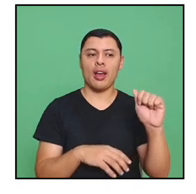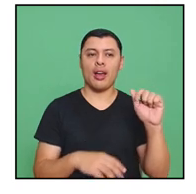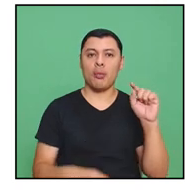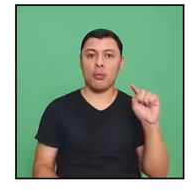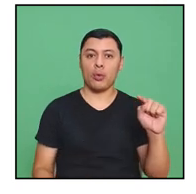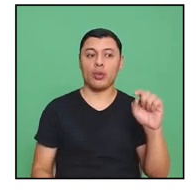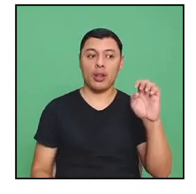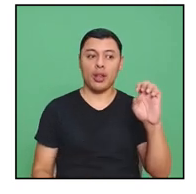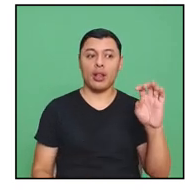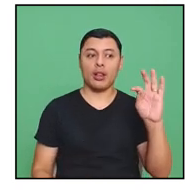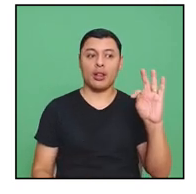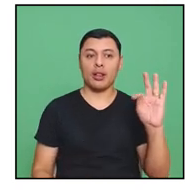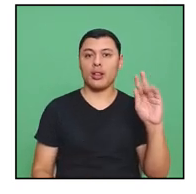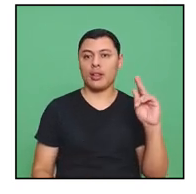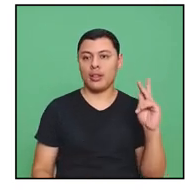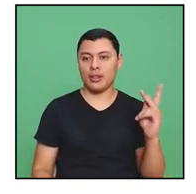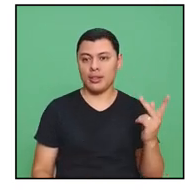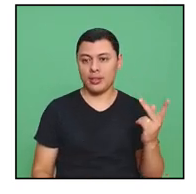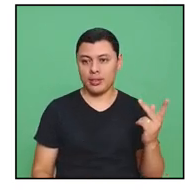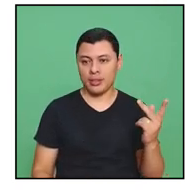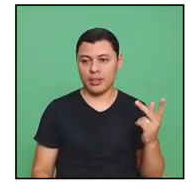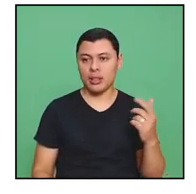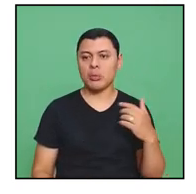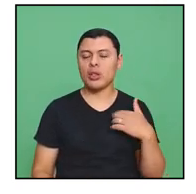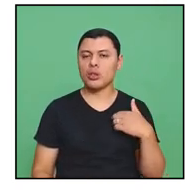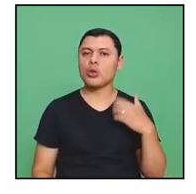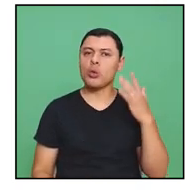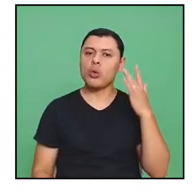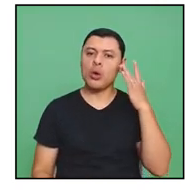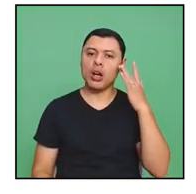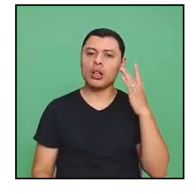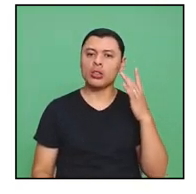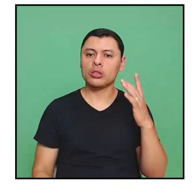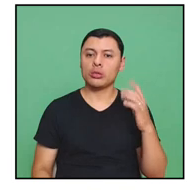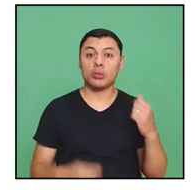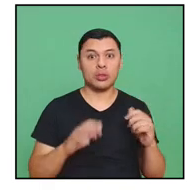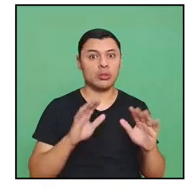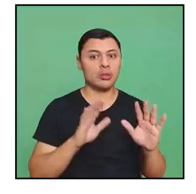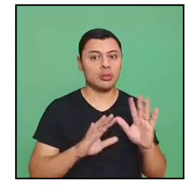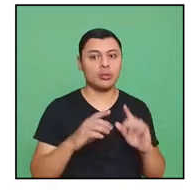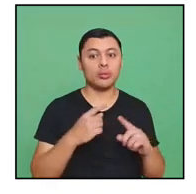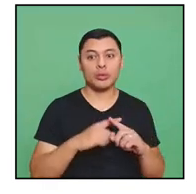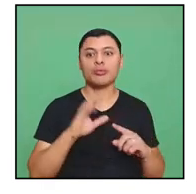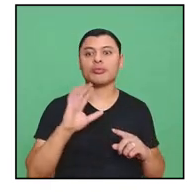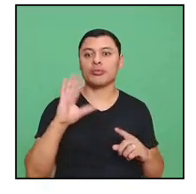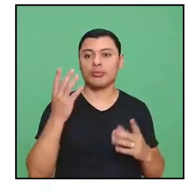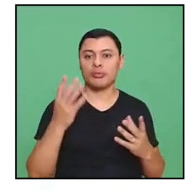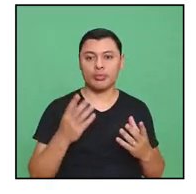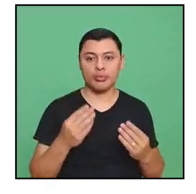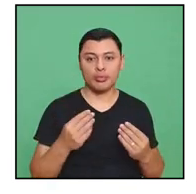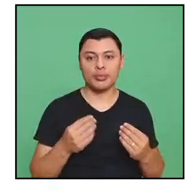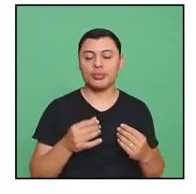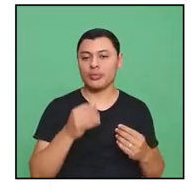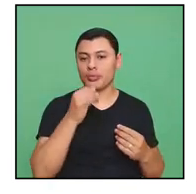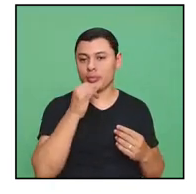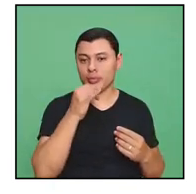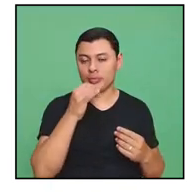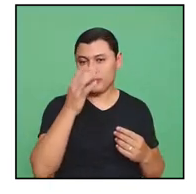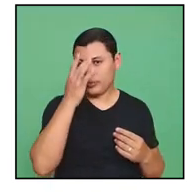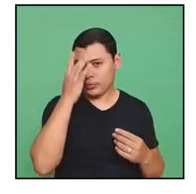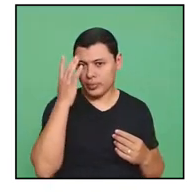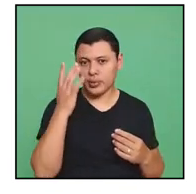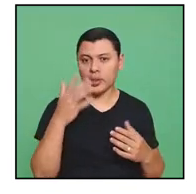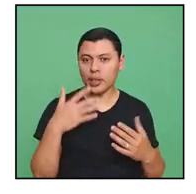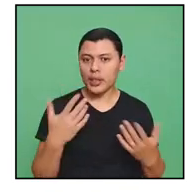Então, é isso, assim, mas é uma coisa que tem que ficar atento, porque tem acontecido muito. Você vê no Twitter a galera reclamando, tipo assim, ah,